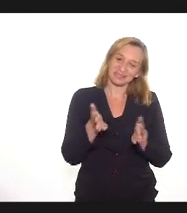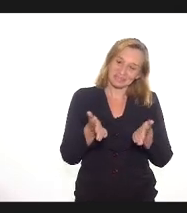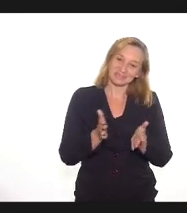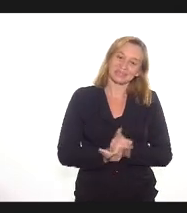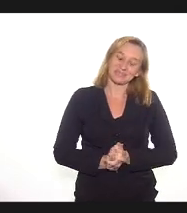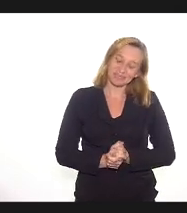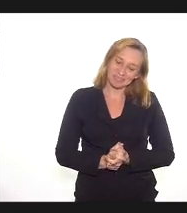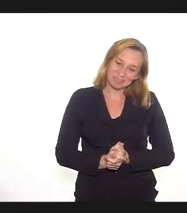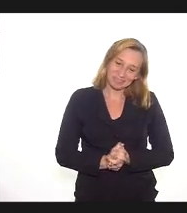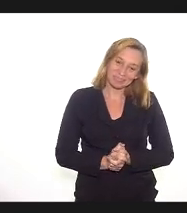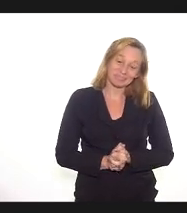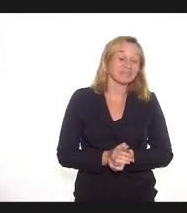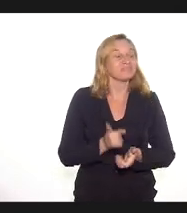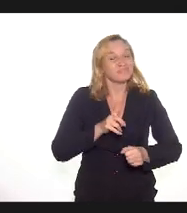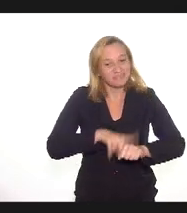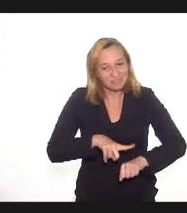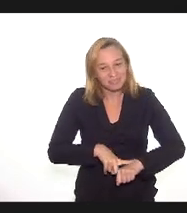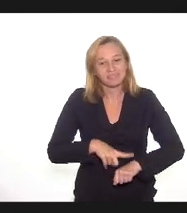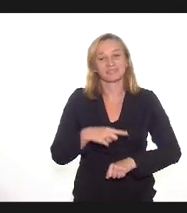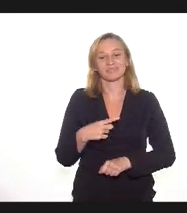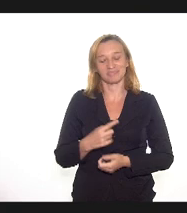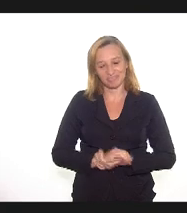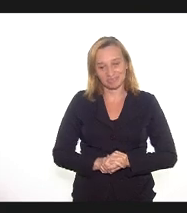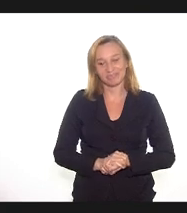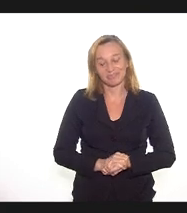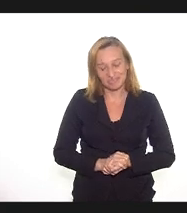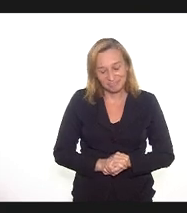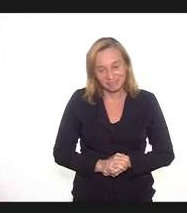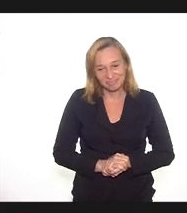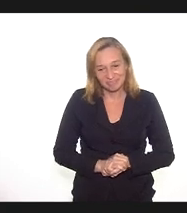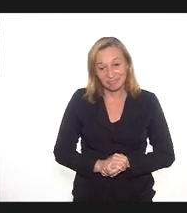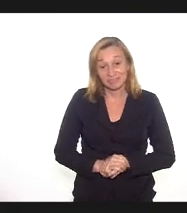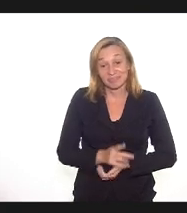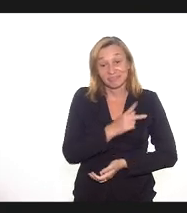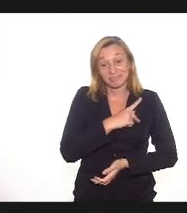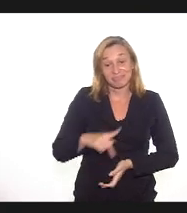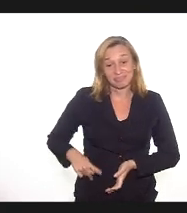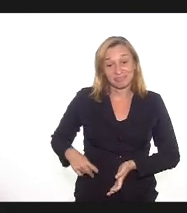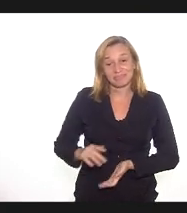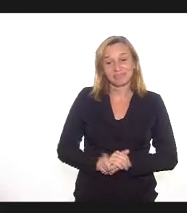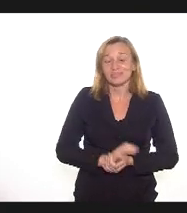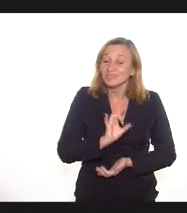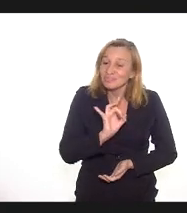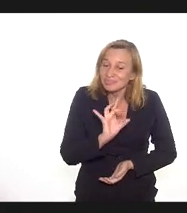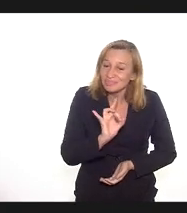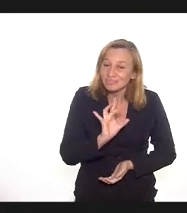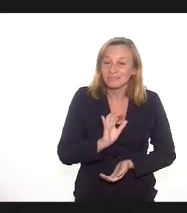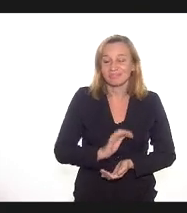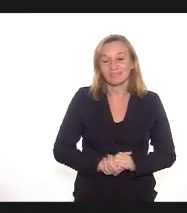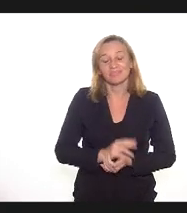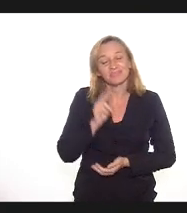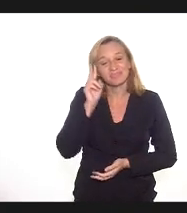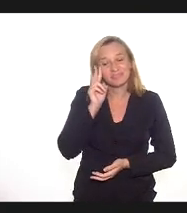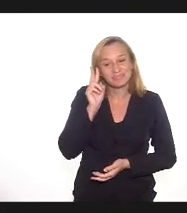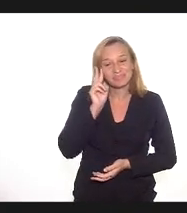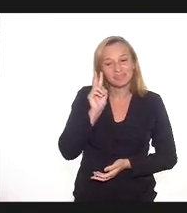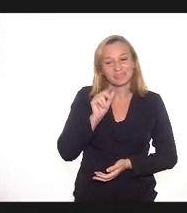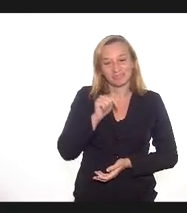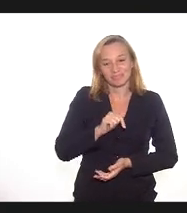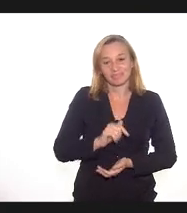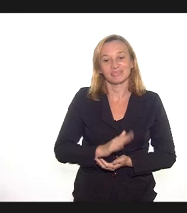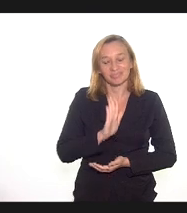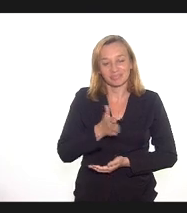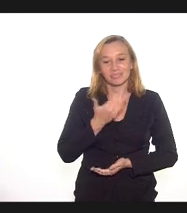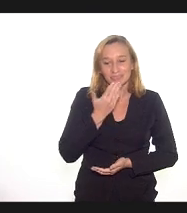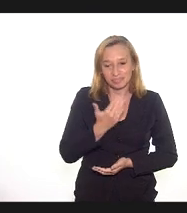desse PL num momento como esse. Mas, presidente, só para lembrar aqui, eu já